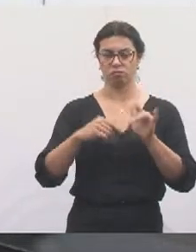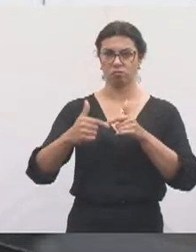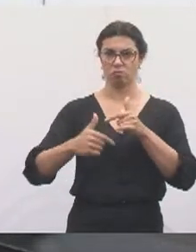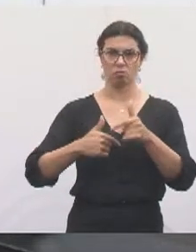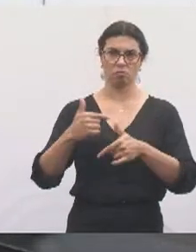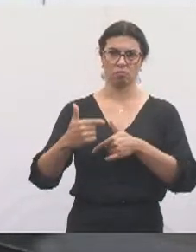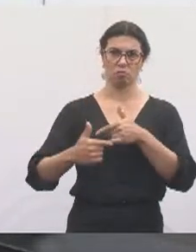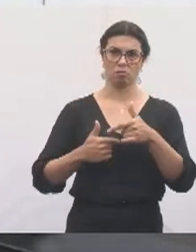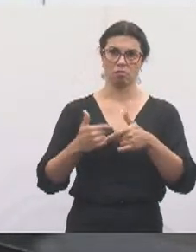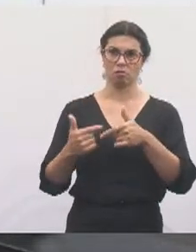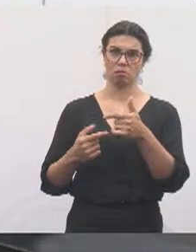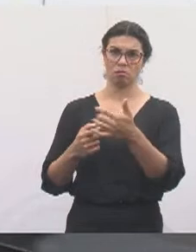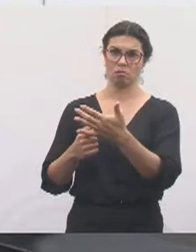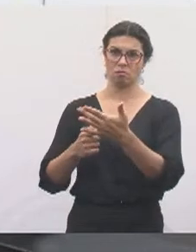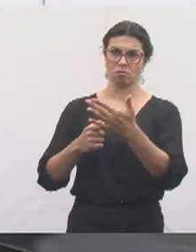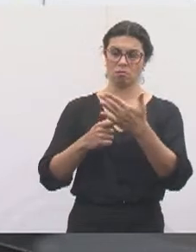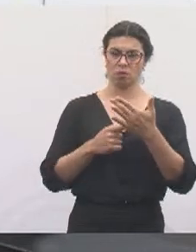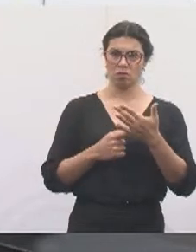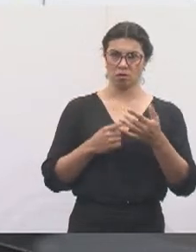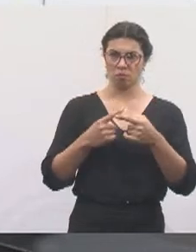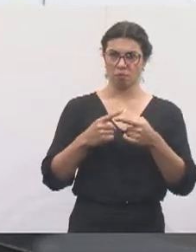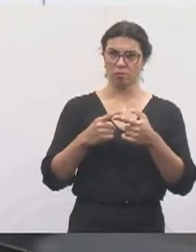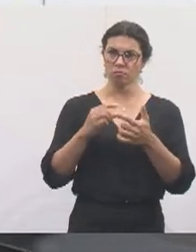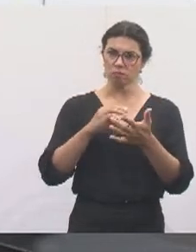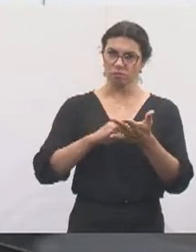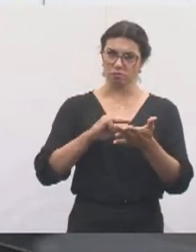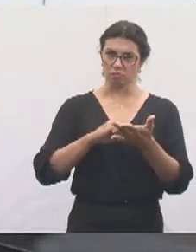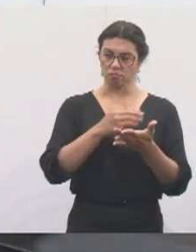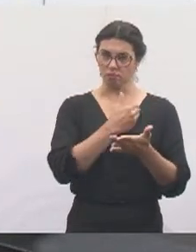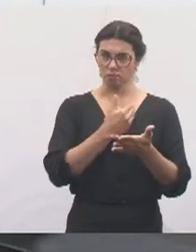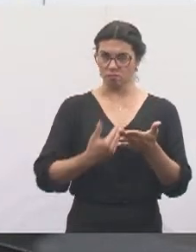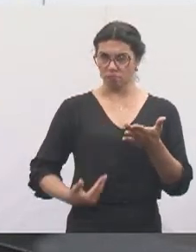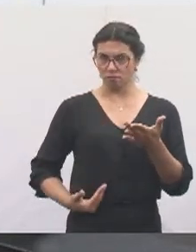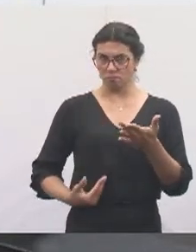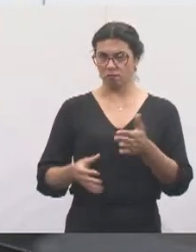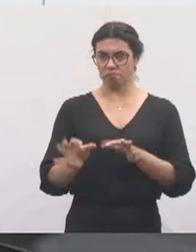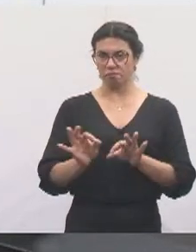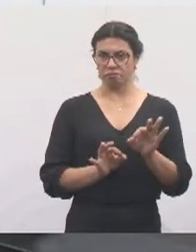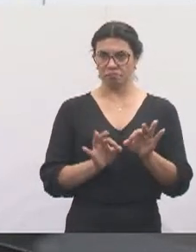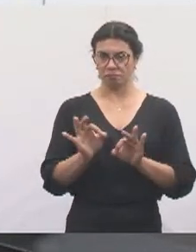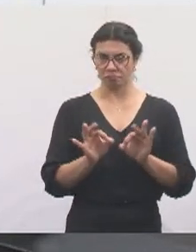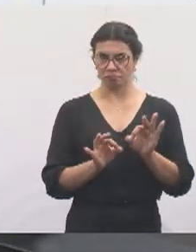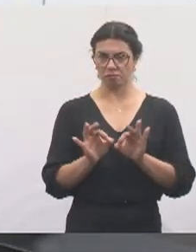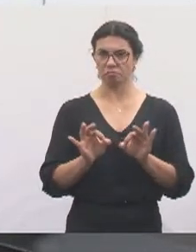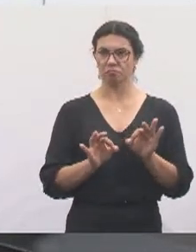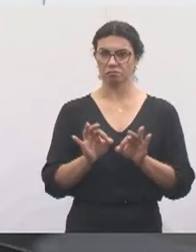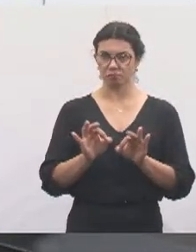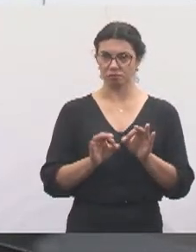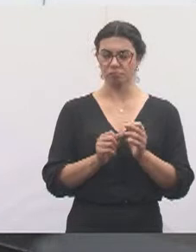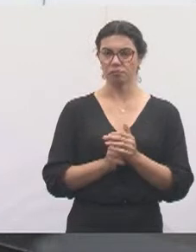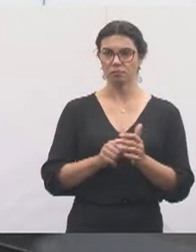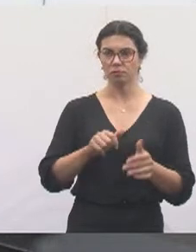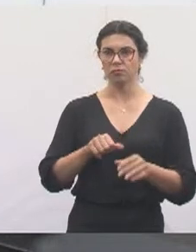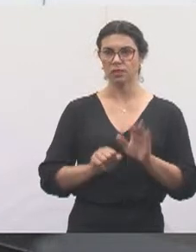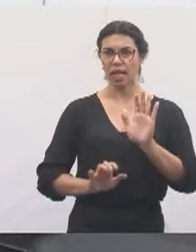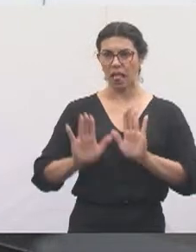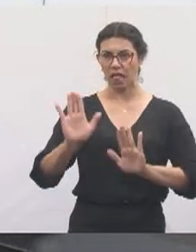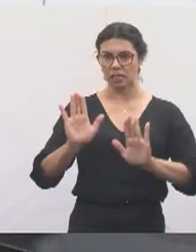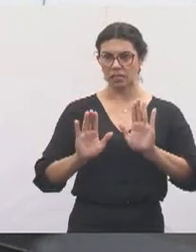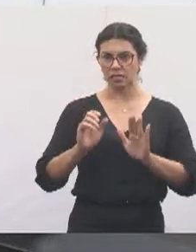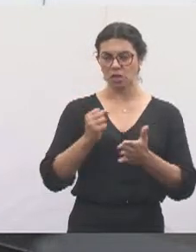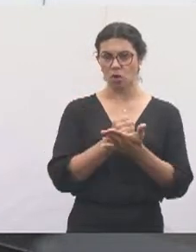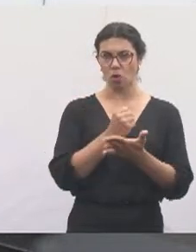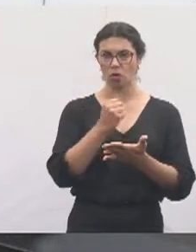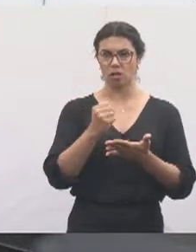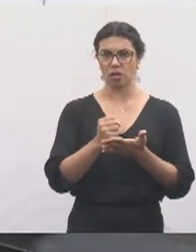serviço conforme informado pela secretaria de governo e planejamento está em preparação a licitação para contratação da